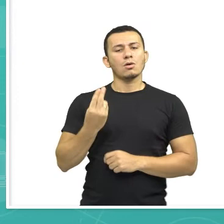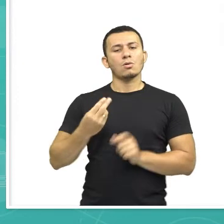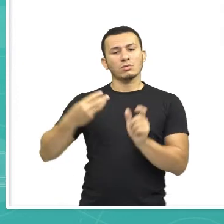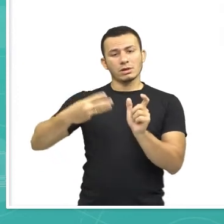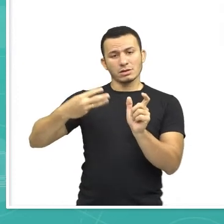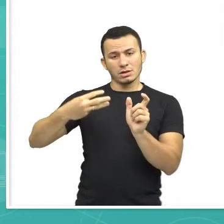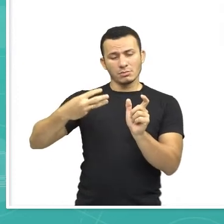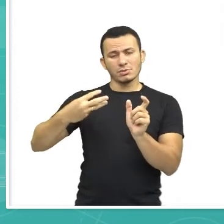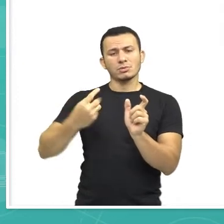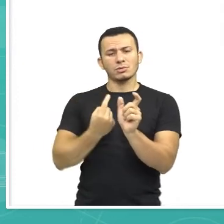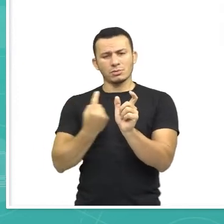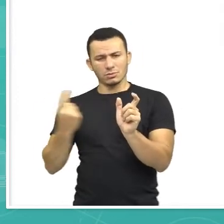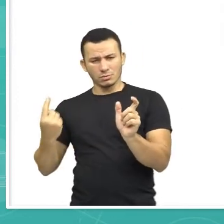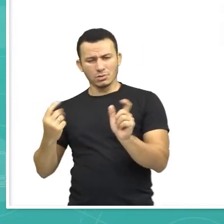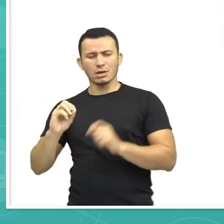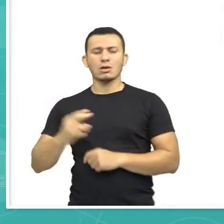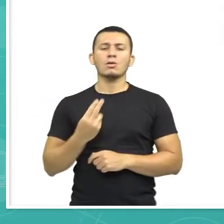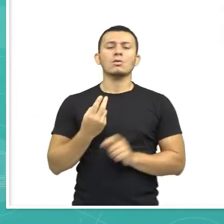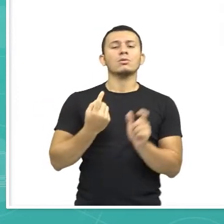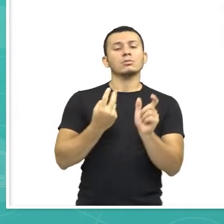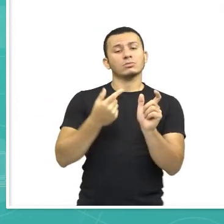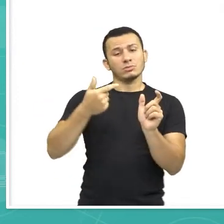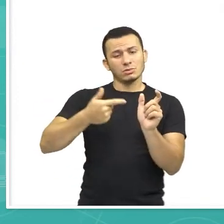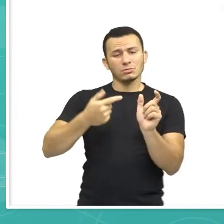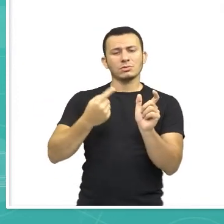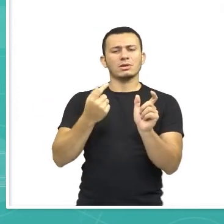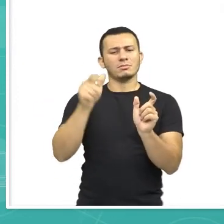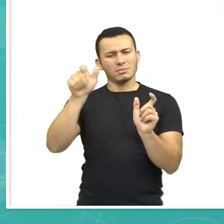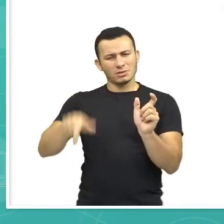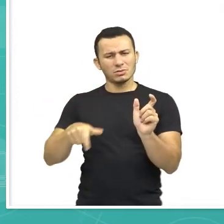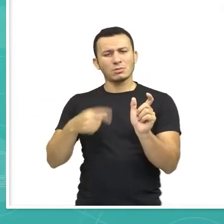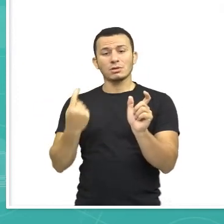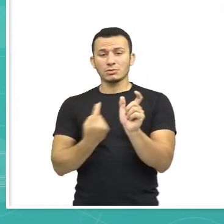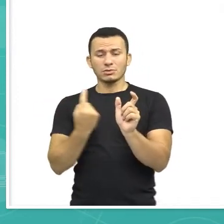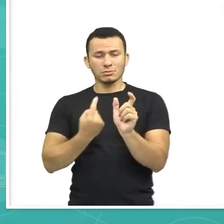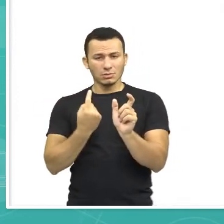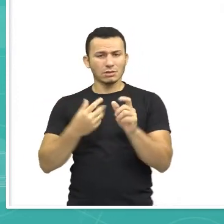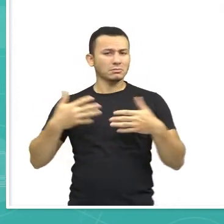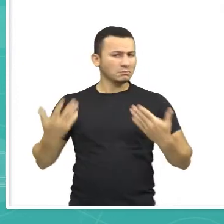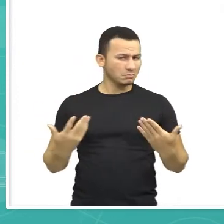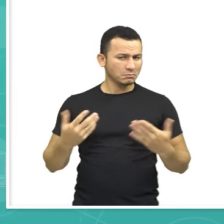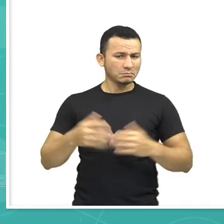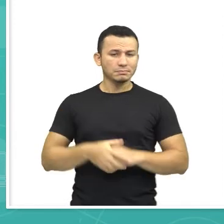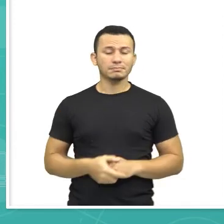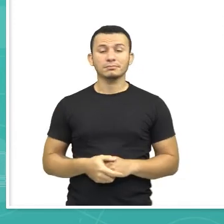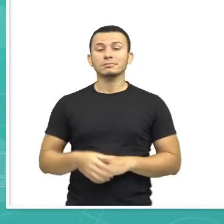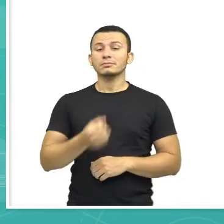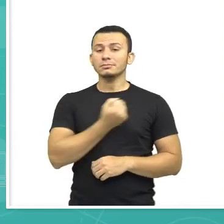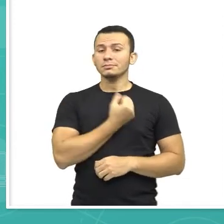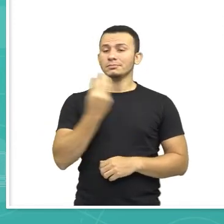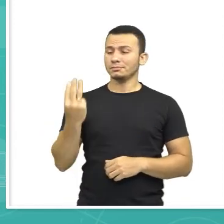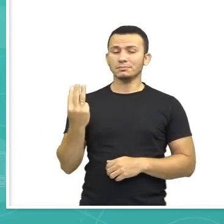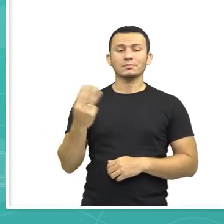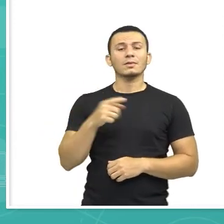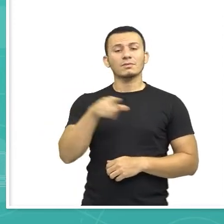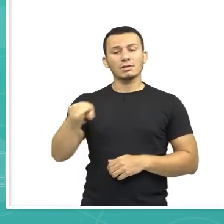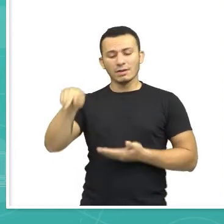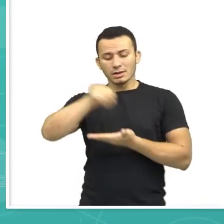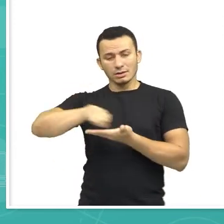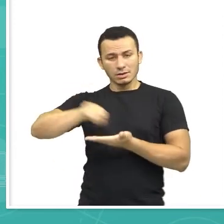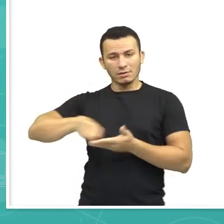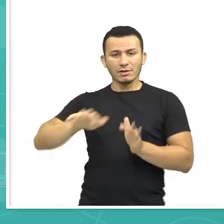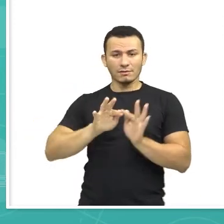plural. Temos mais uma questão, olha só. Você vai reescrever as frases substituindo